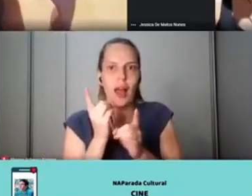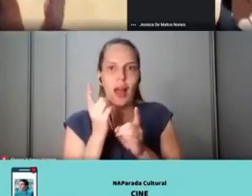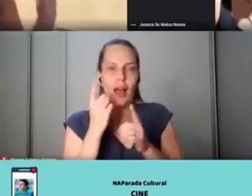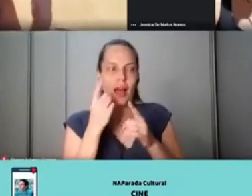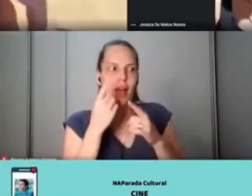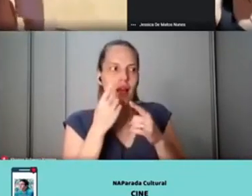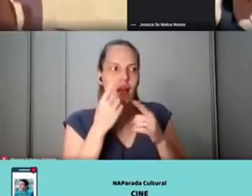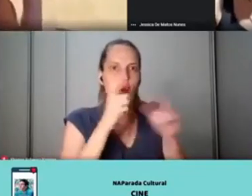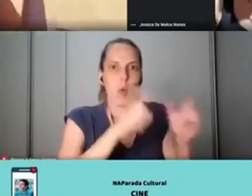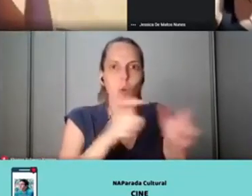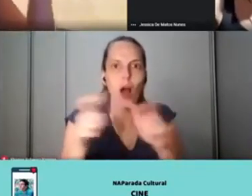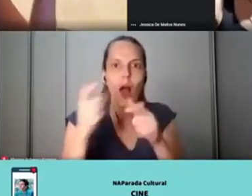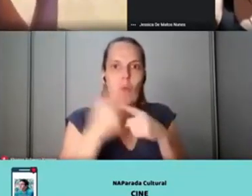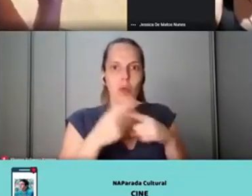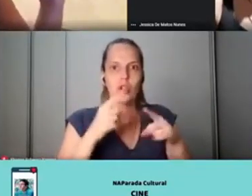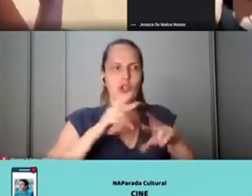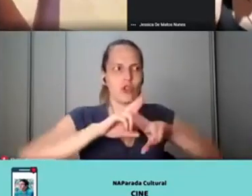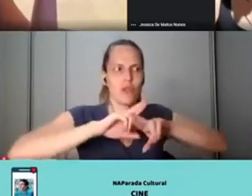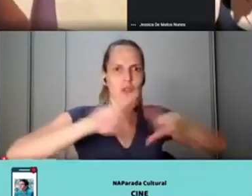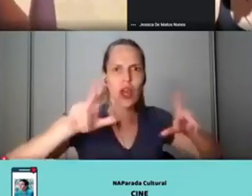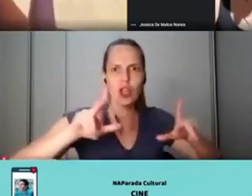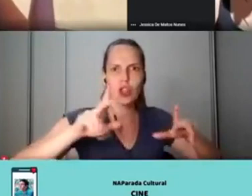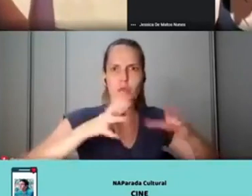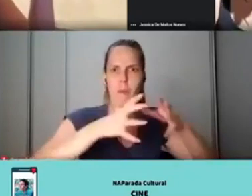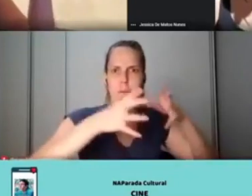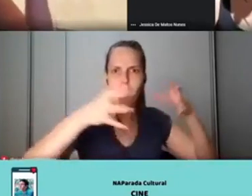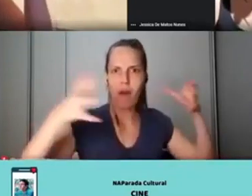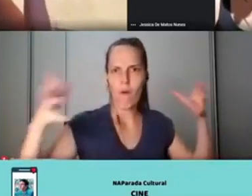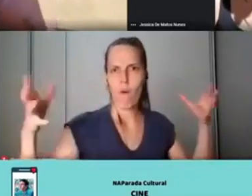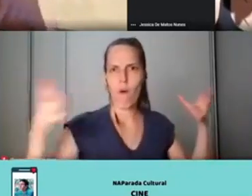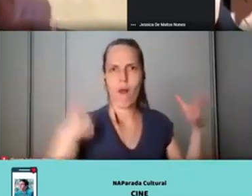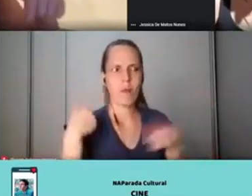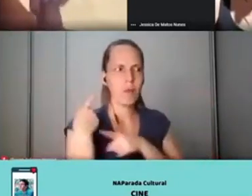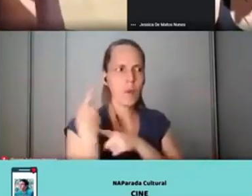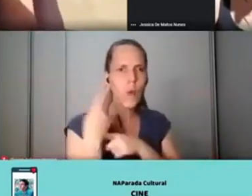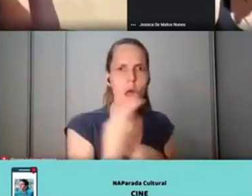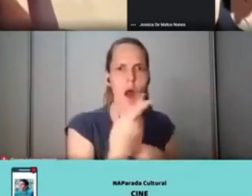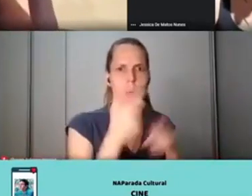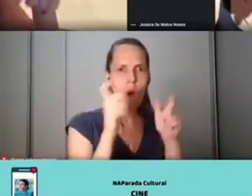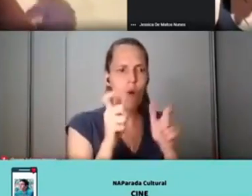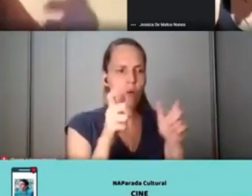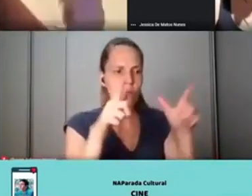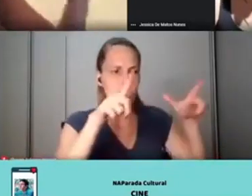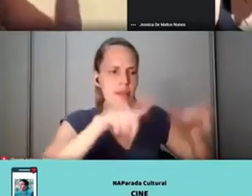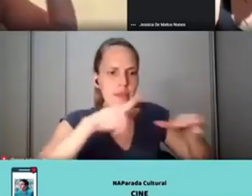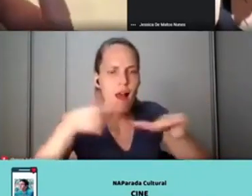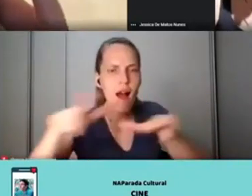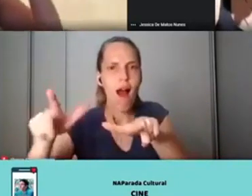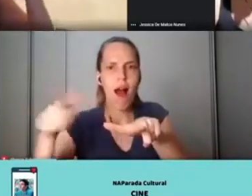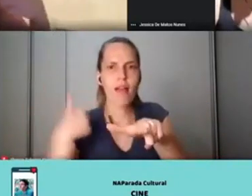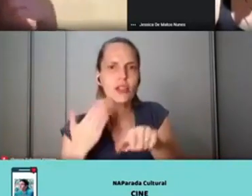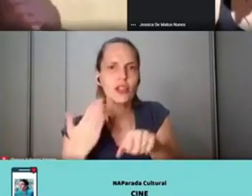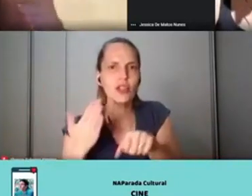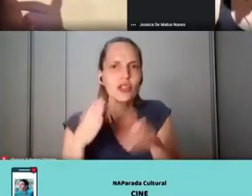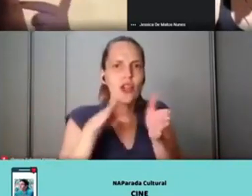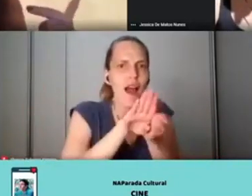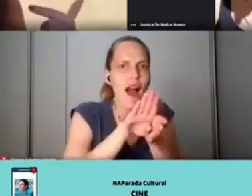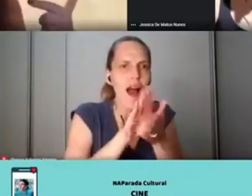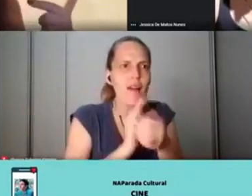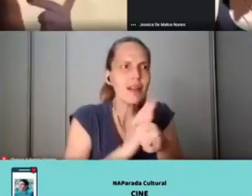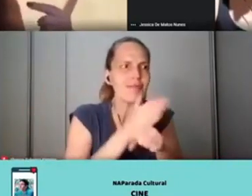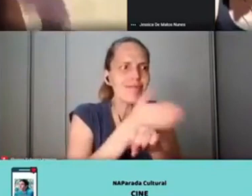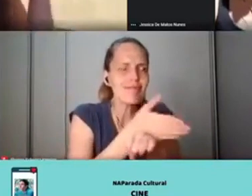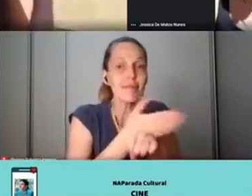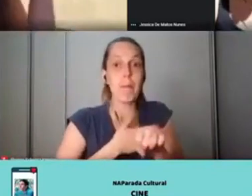né? Então eu tinha que procurar onde era a sala, né? E já chegava assim, então a minha organização começou a